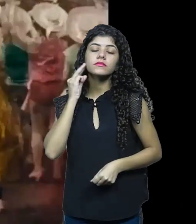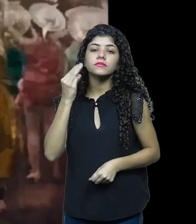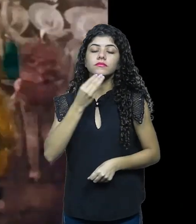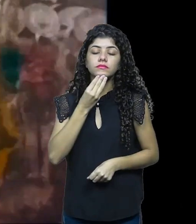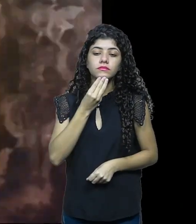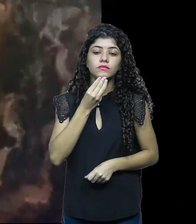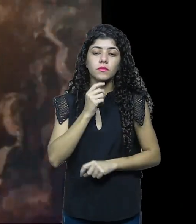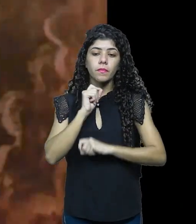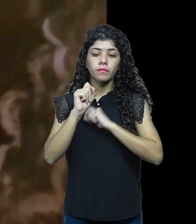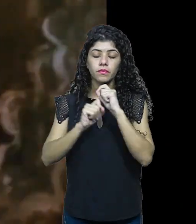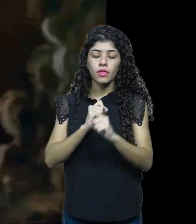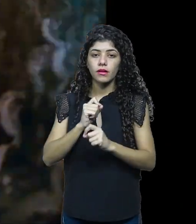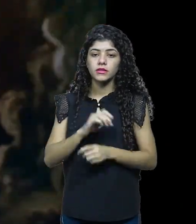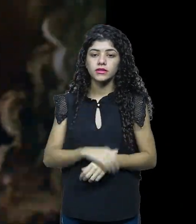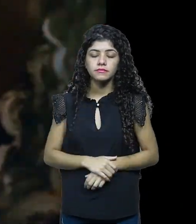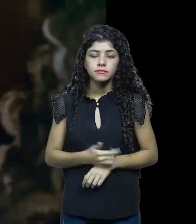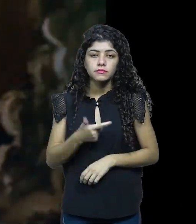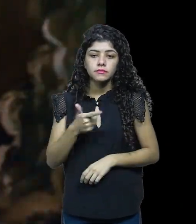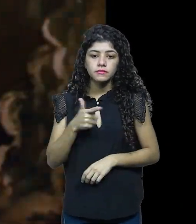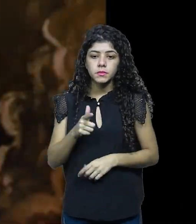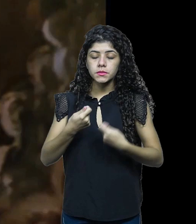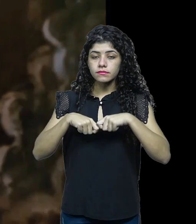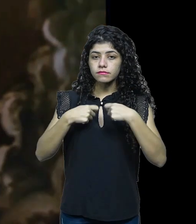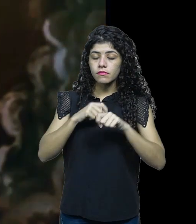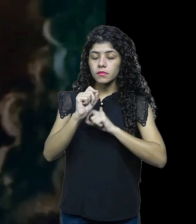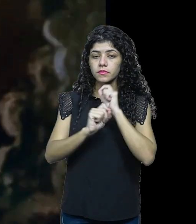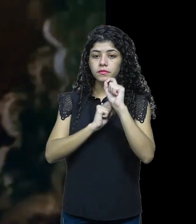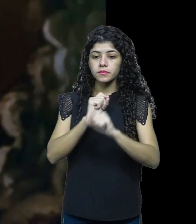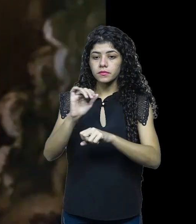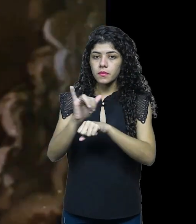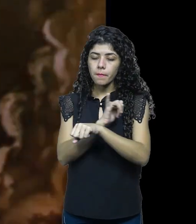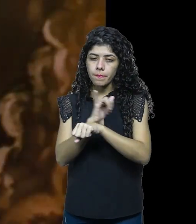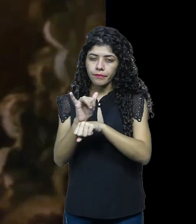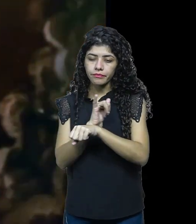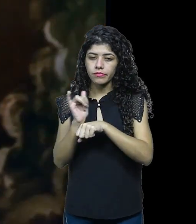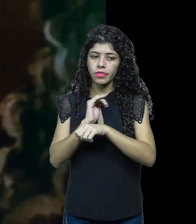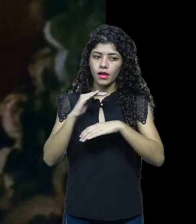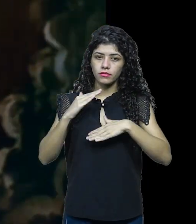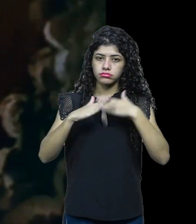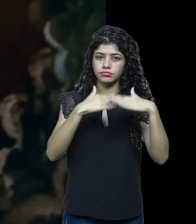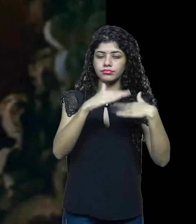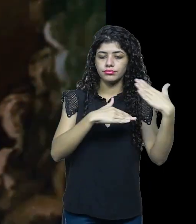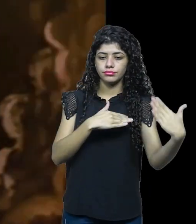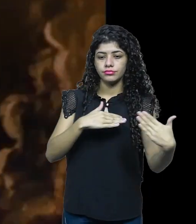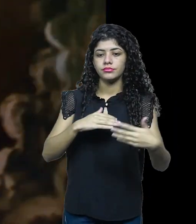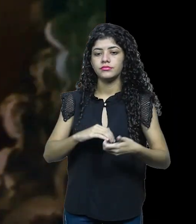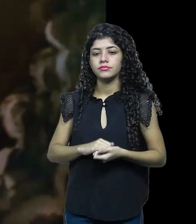de invenções e de atrações, ainda não havia uma necessidade técnica grande de